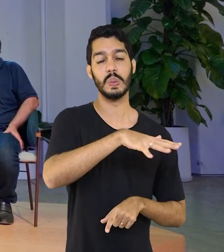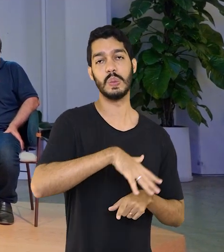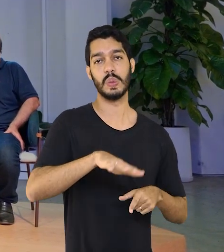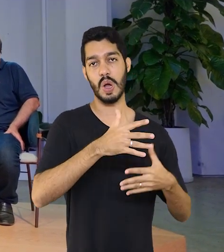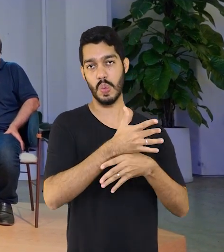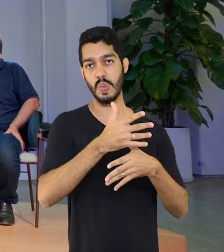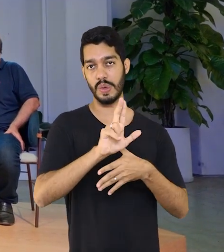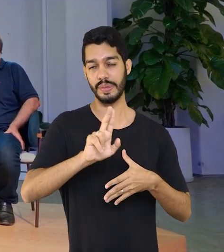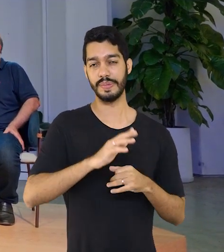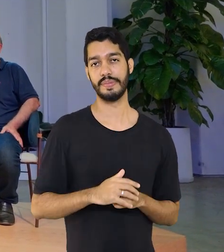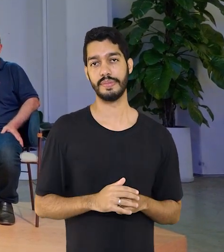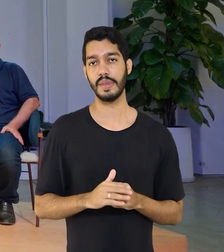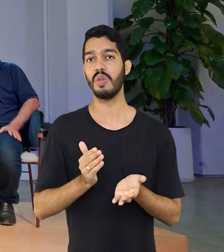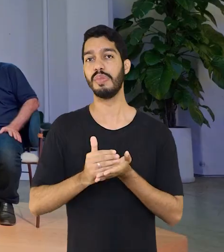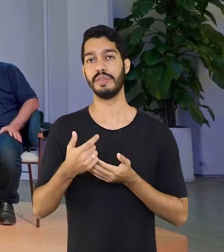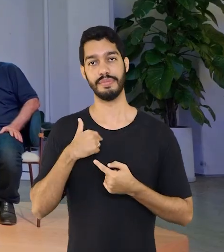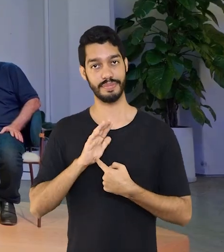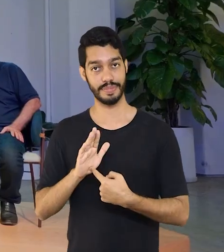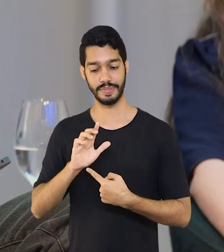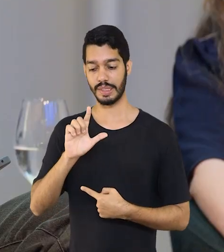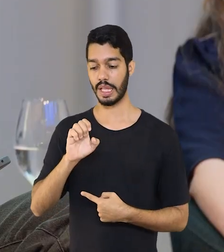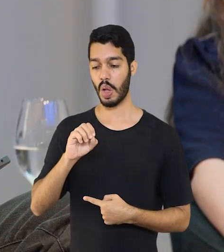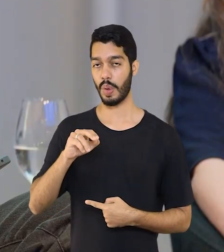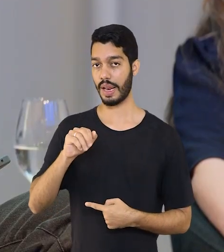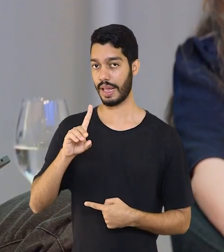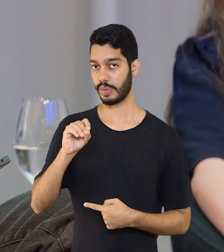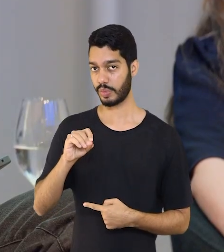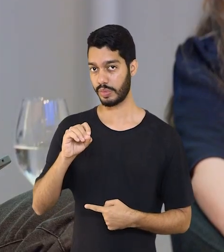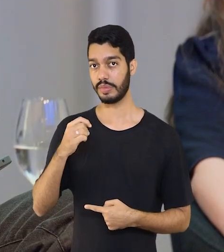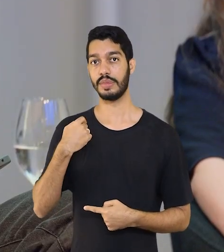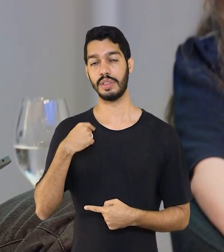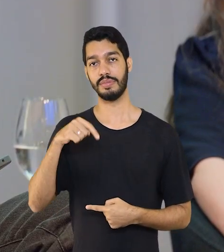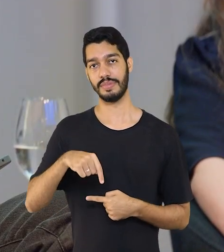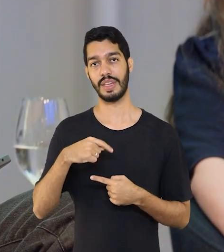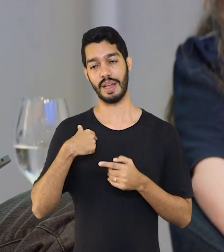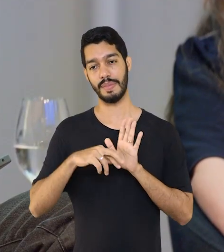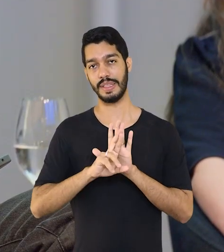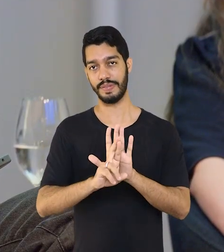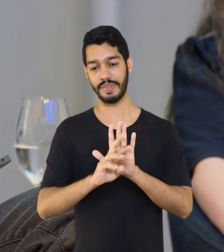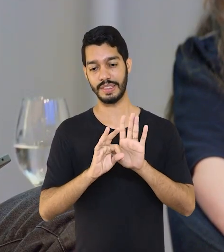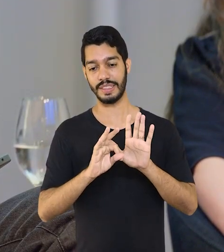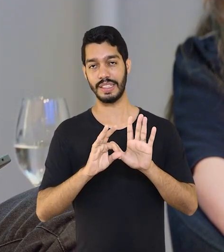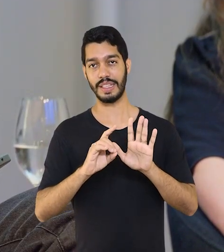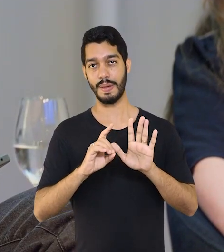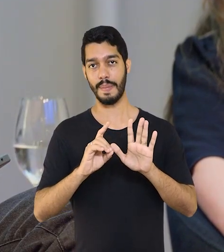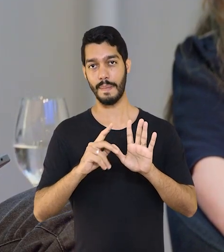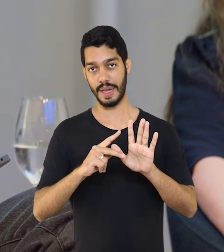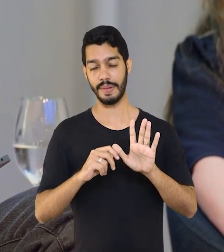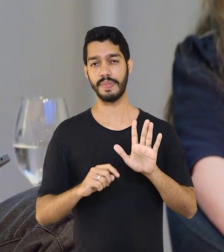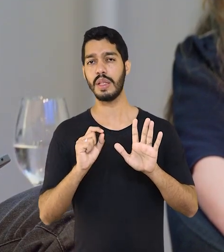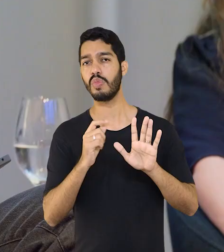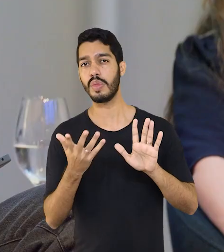urbana. Mas, antes disso, começar me apresentando. Eu sou Leonardo Veiga, estou falando aqui em nome do ITDP, então também vale a pena apresentar